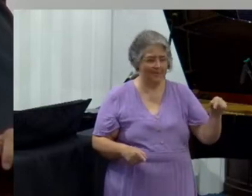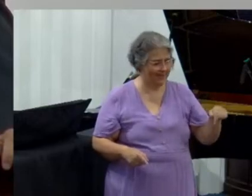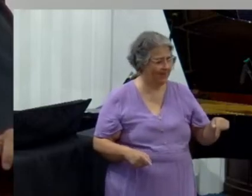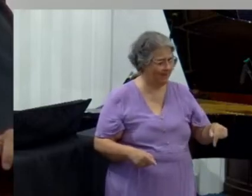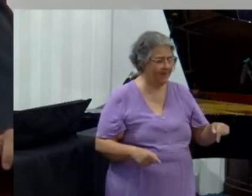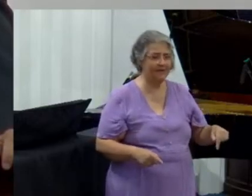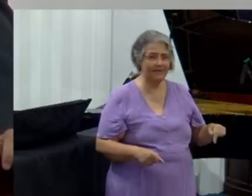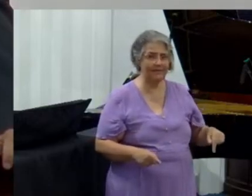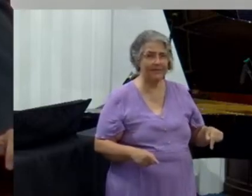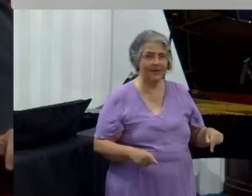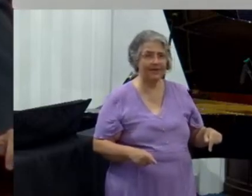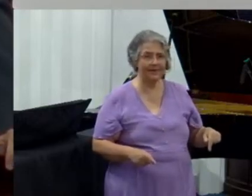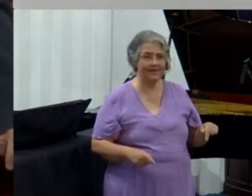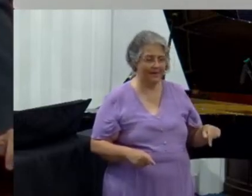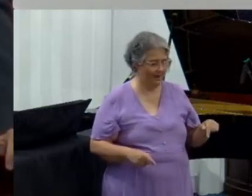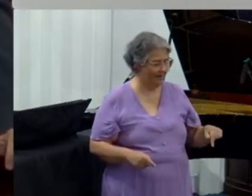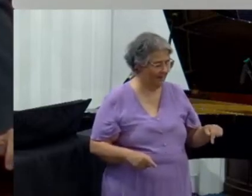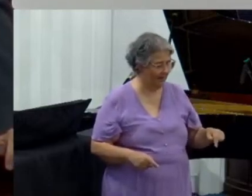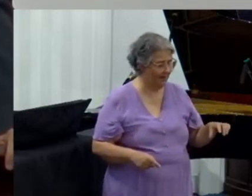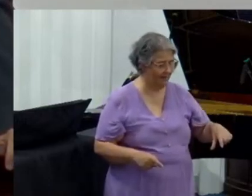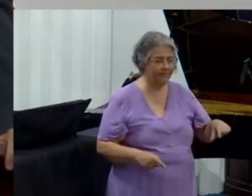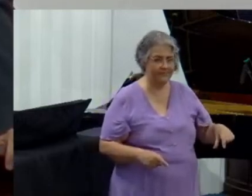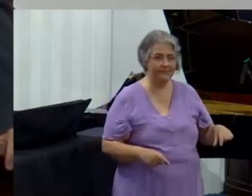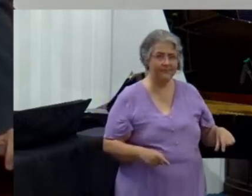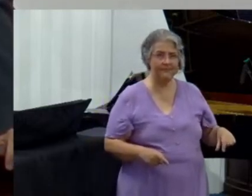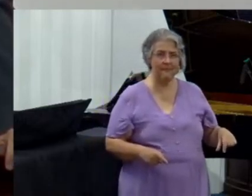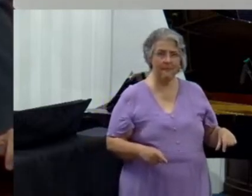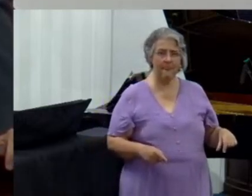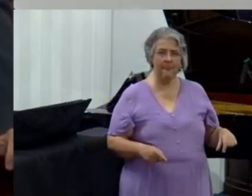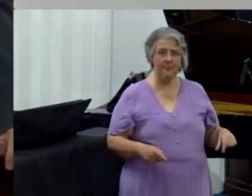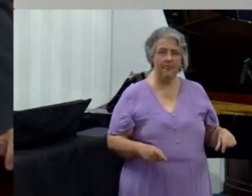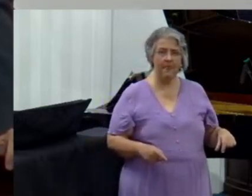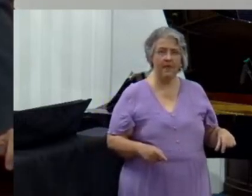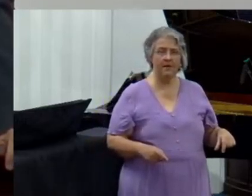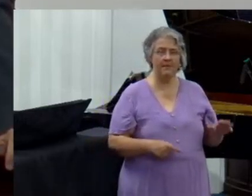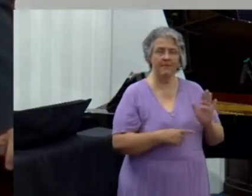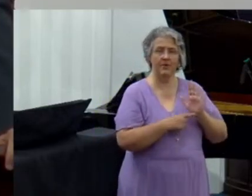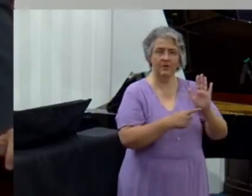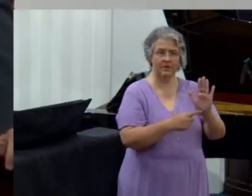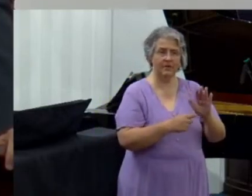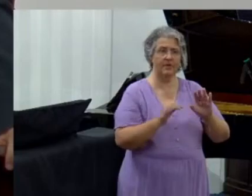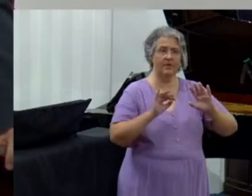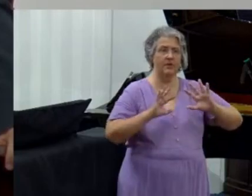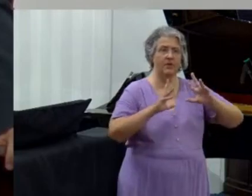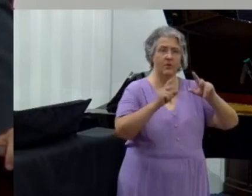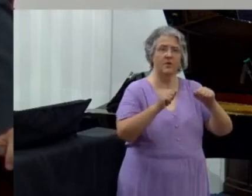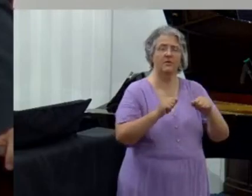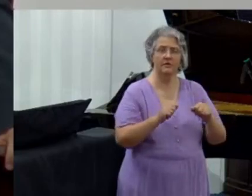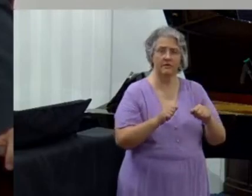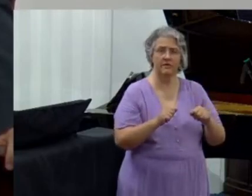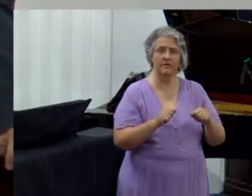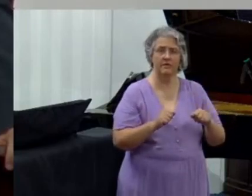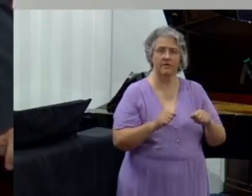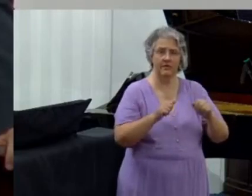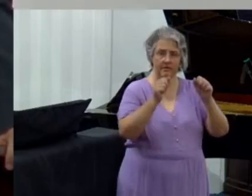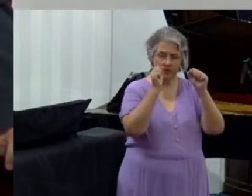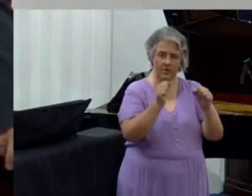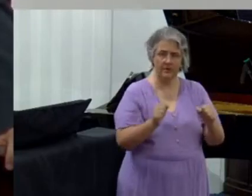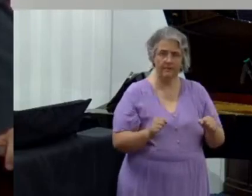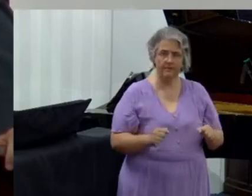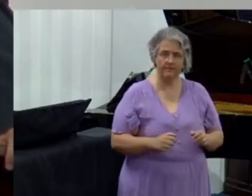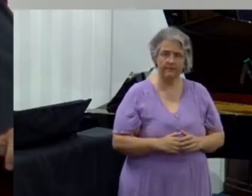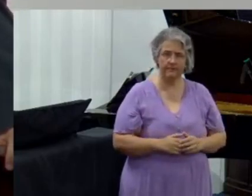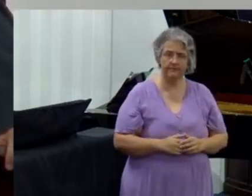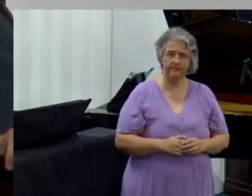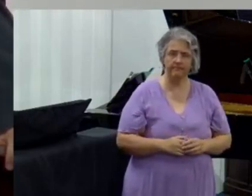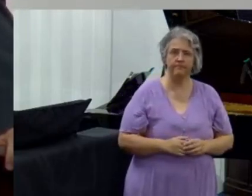ali. É nesse lugar que Jesus Cristo revela toda a sua autoridade. E